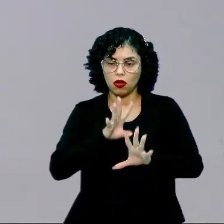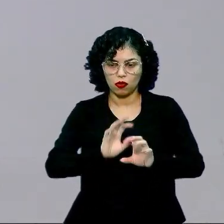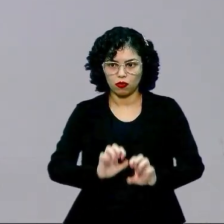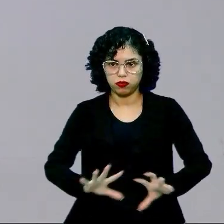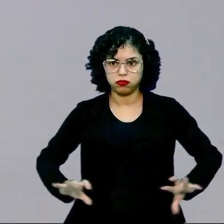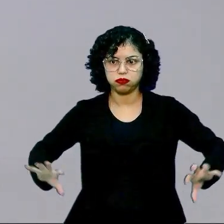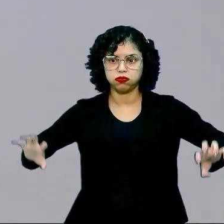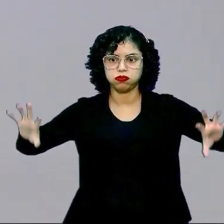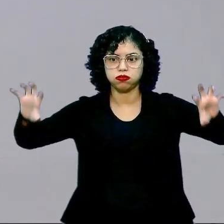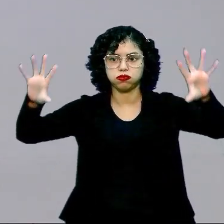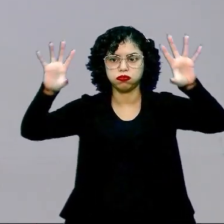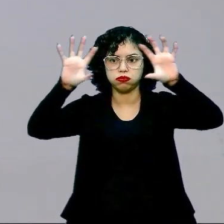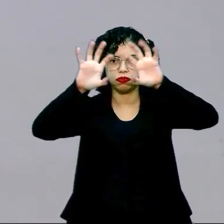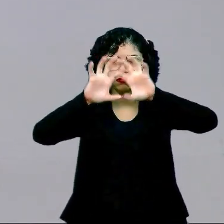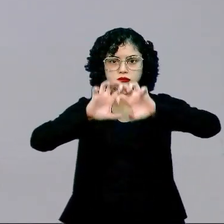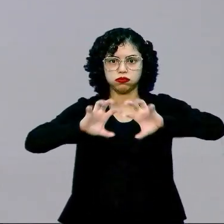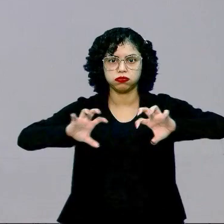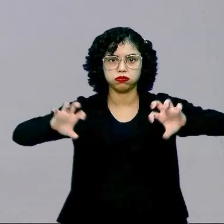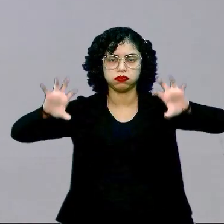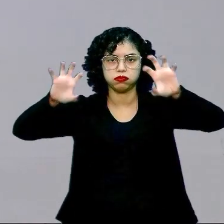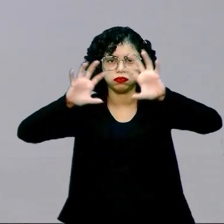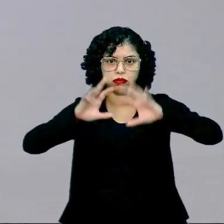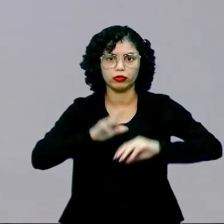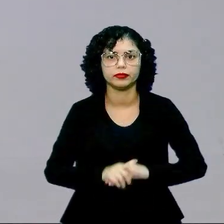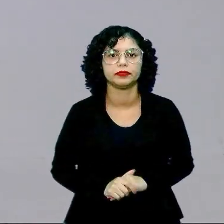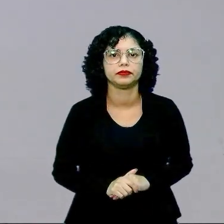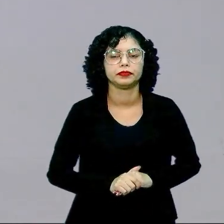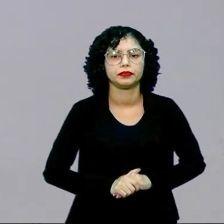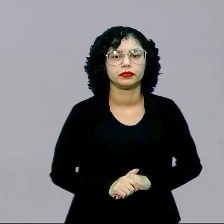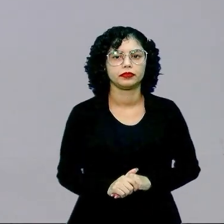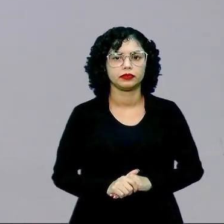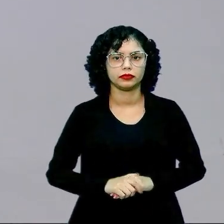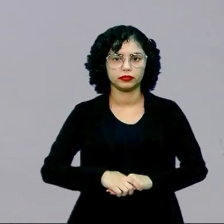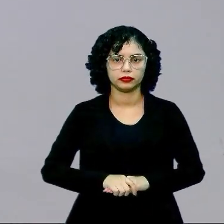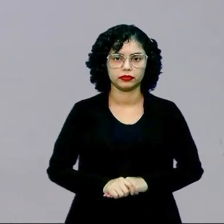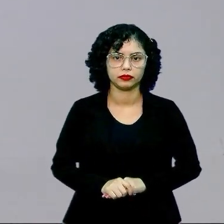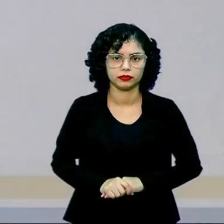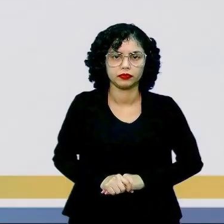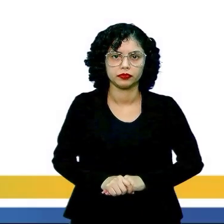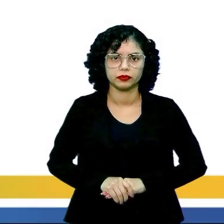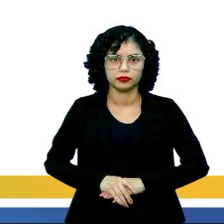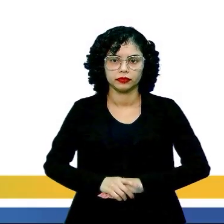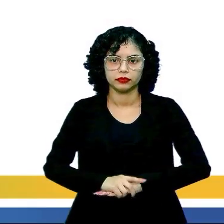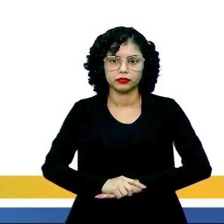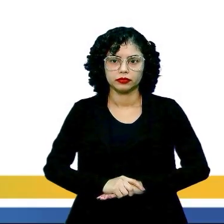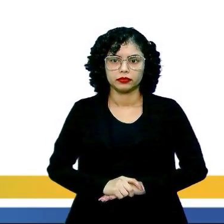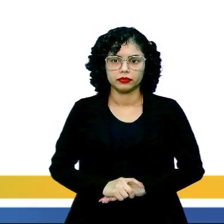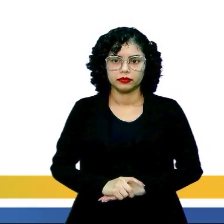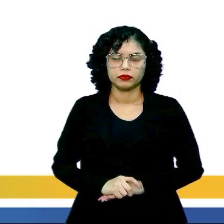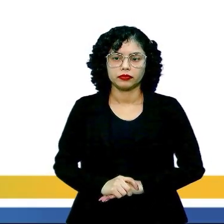está ebulindo, tá? Então ebulição e fusão é nesse sentido aí que eu estou me referindo agora.